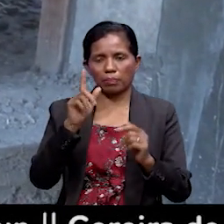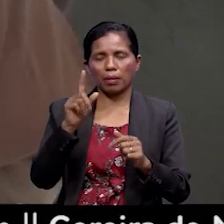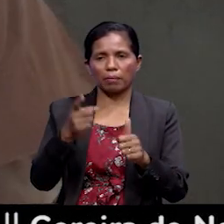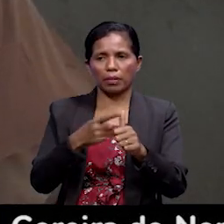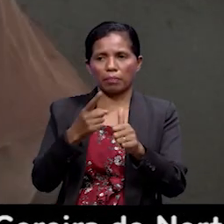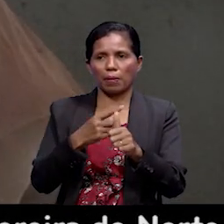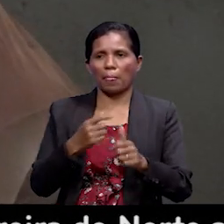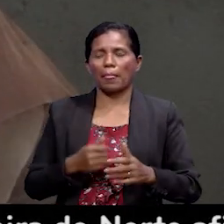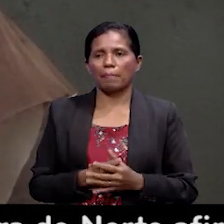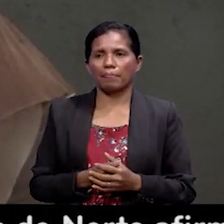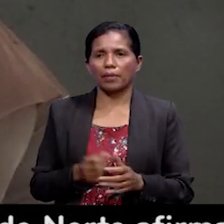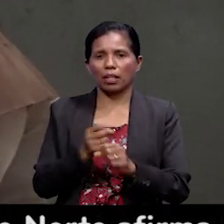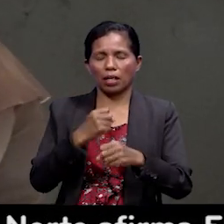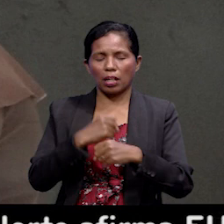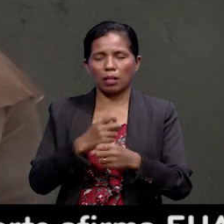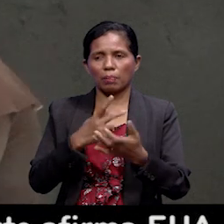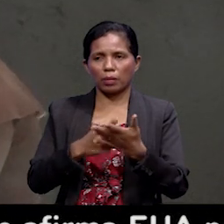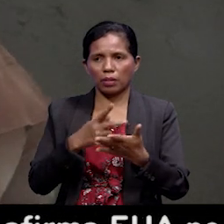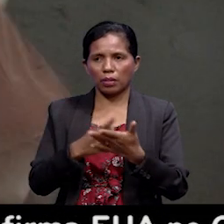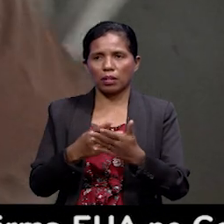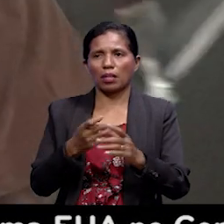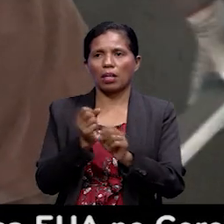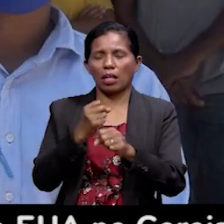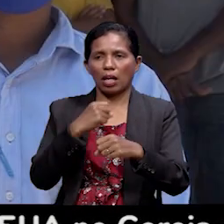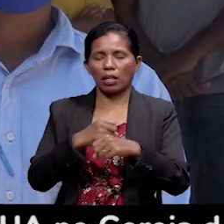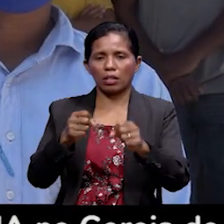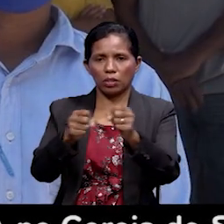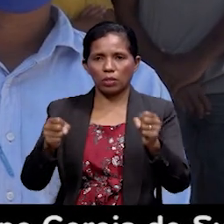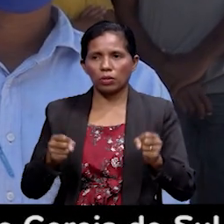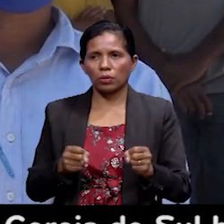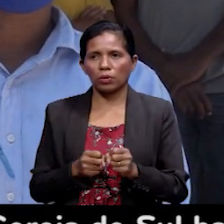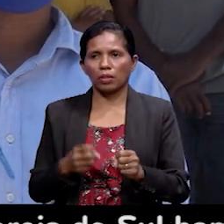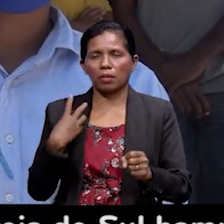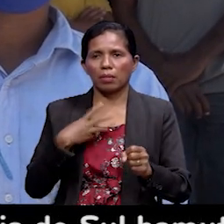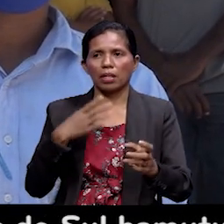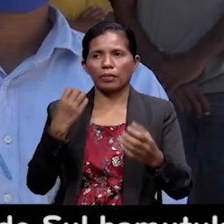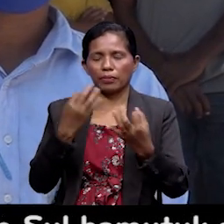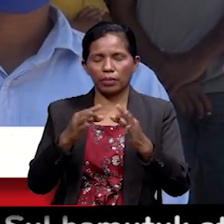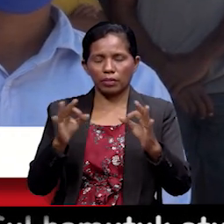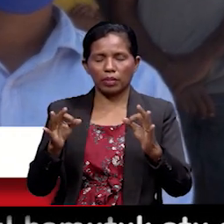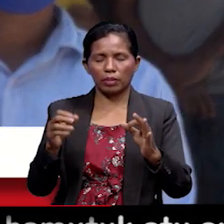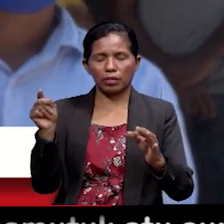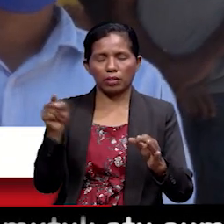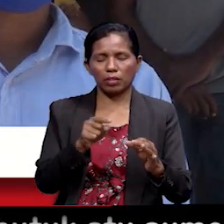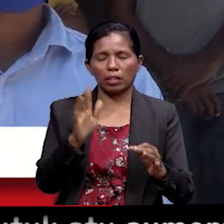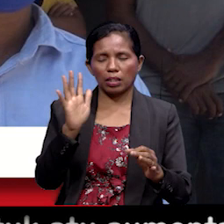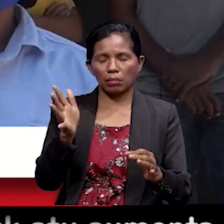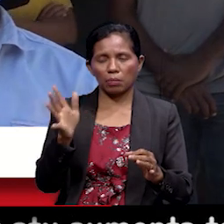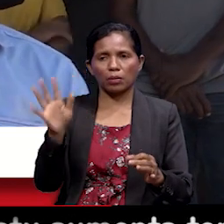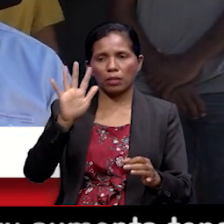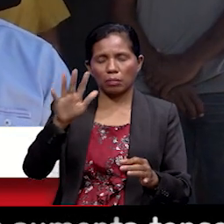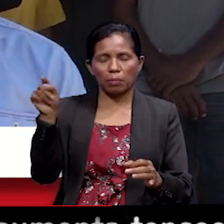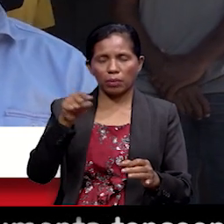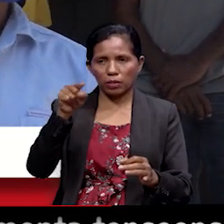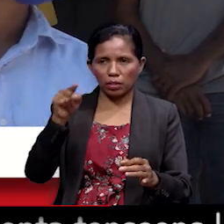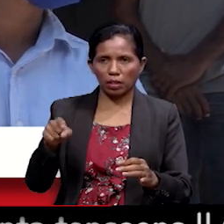Quando há o programa, o projeto Sira Nebemak construir suco, quando atinge 50%, se físico no orçamento